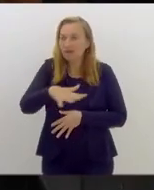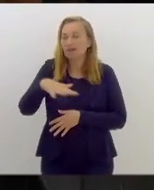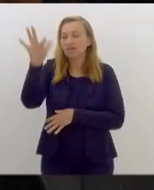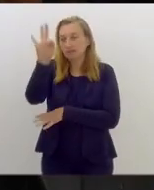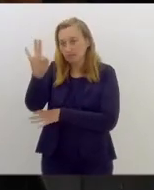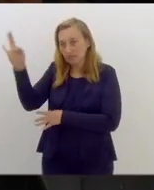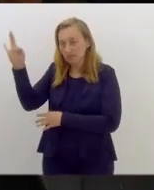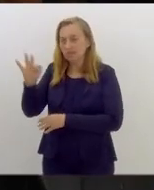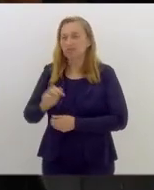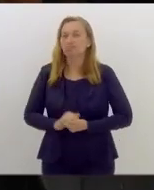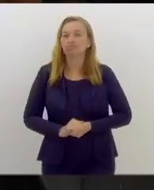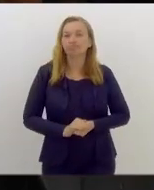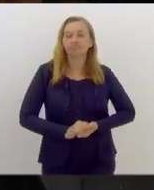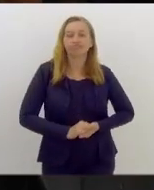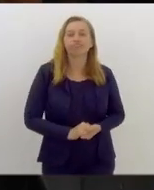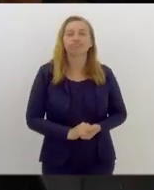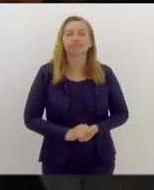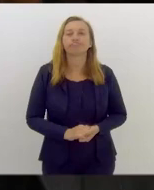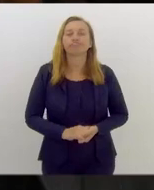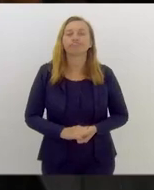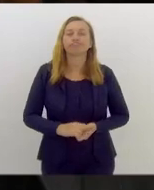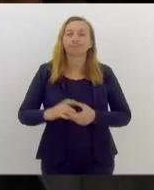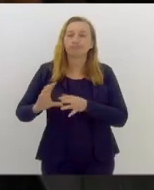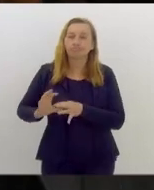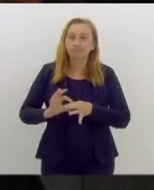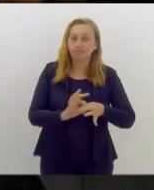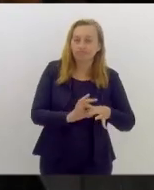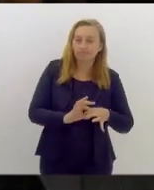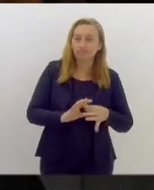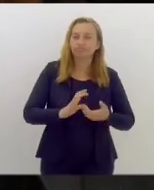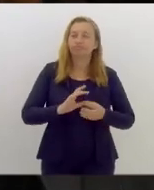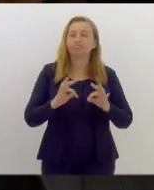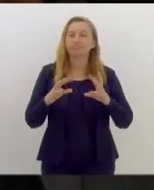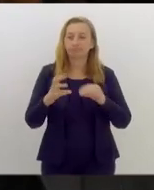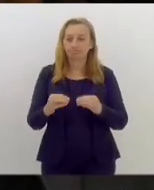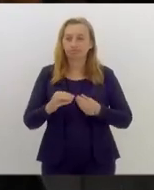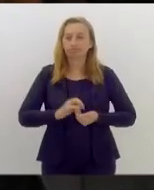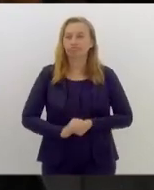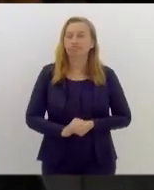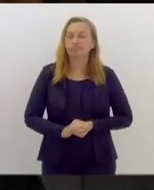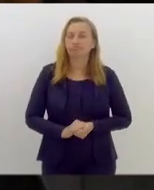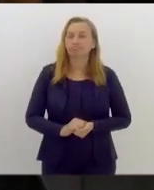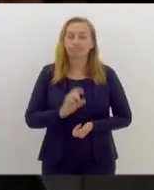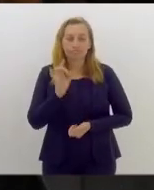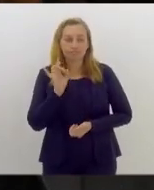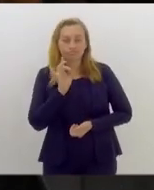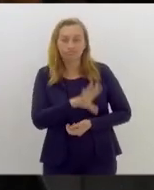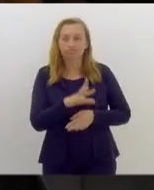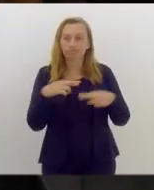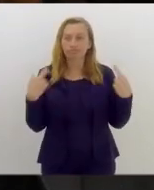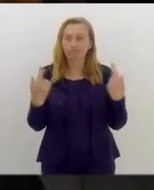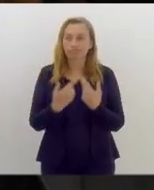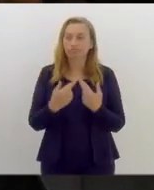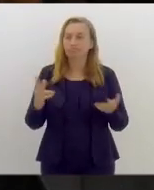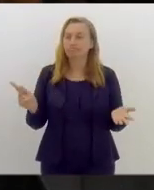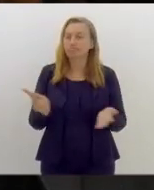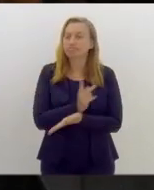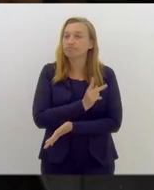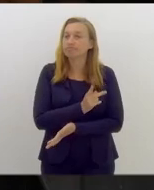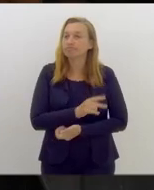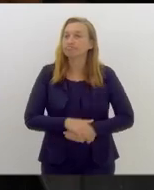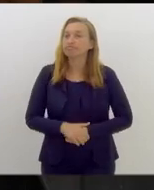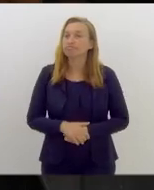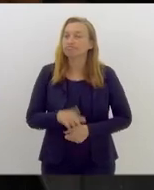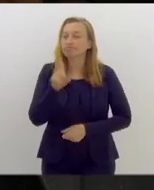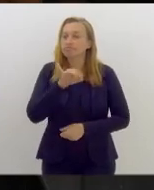federativas, para tentar conciliar essas posições. E a última reunião ocorreu